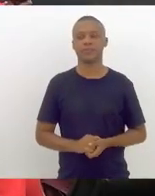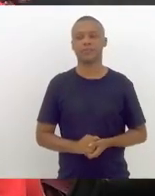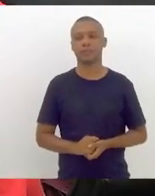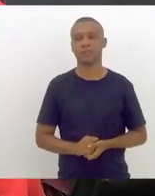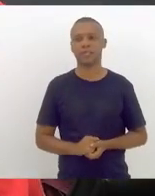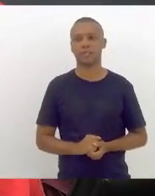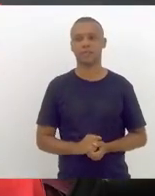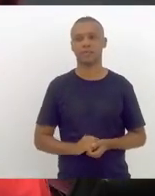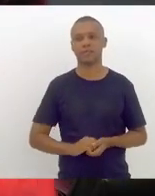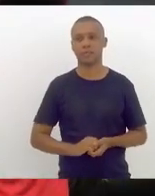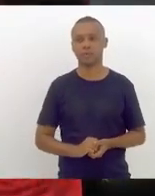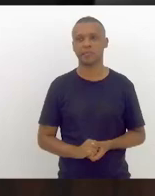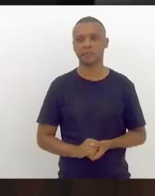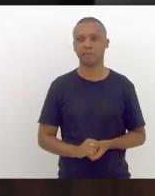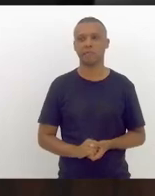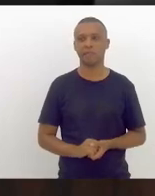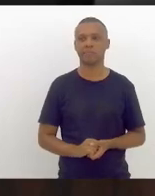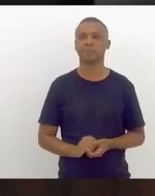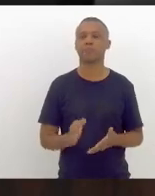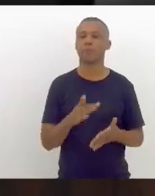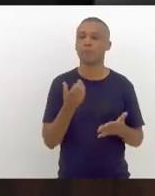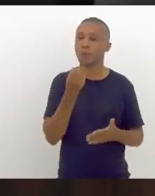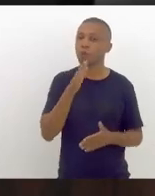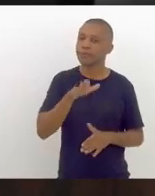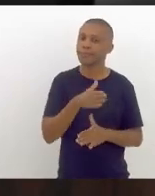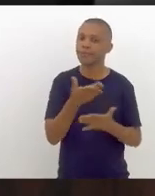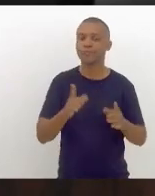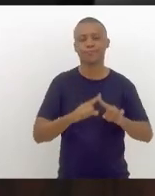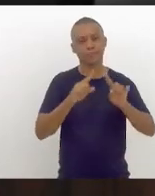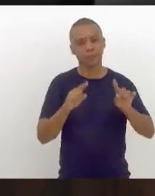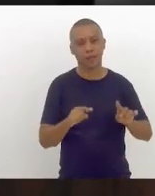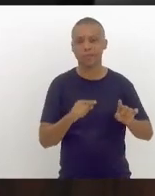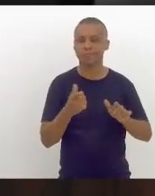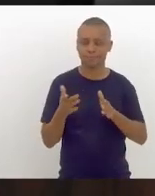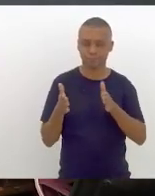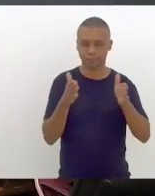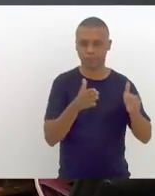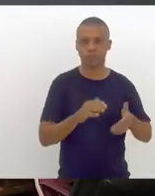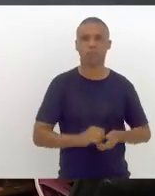isso aí assessoras e acessórios Boa tarde a todos